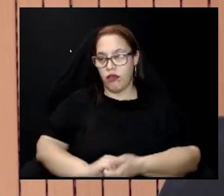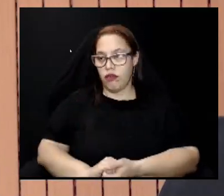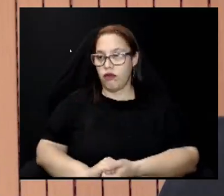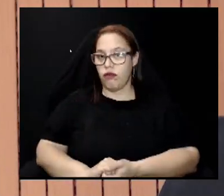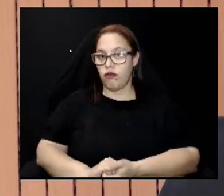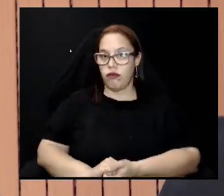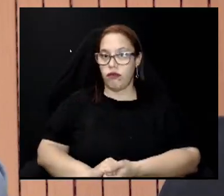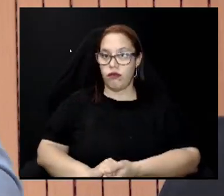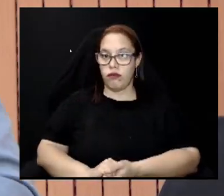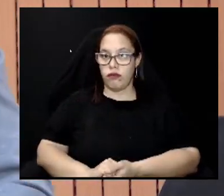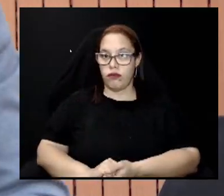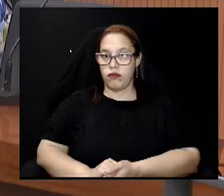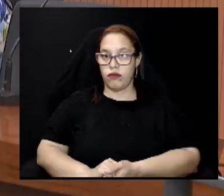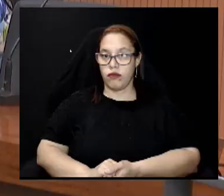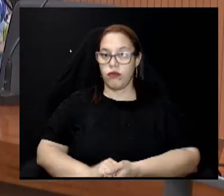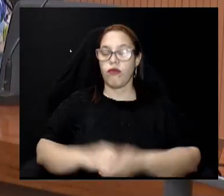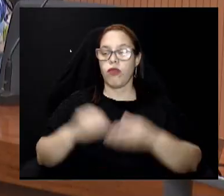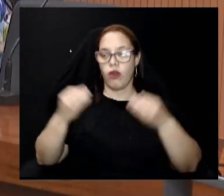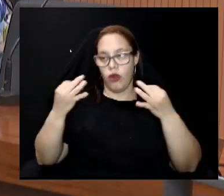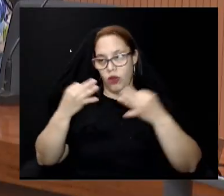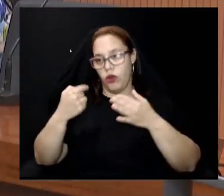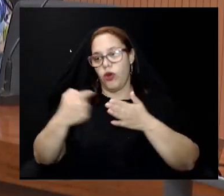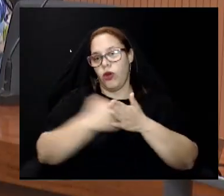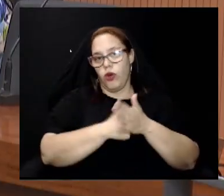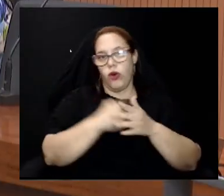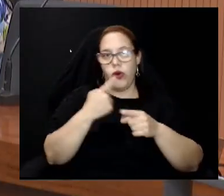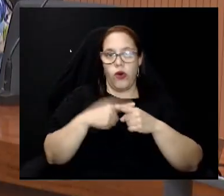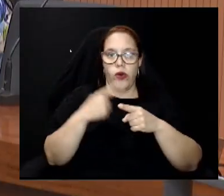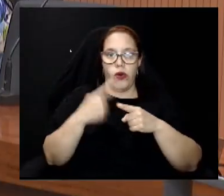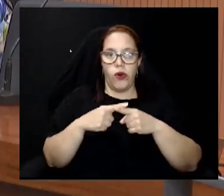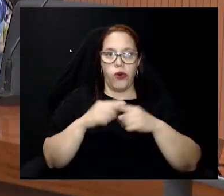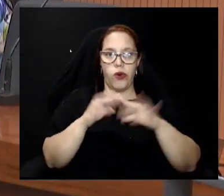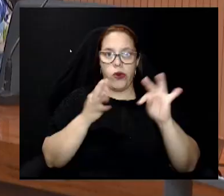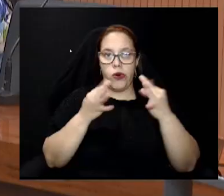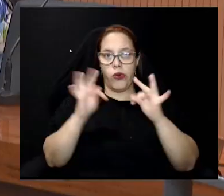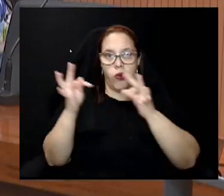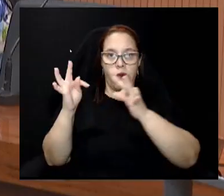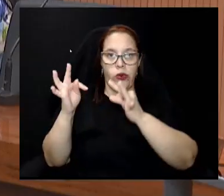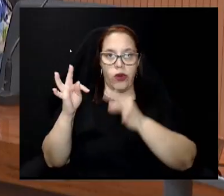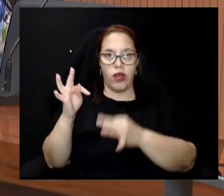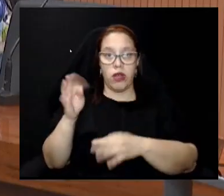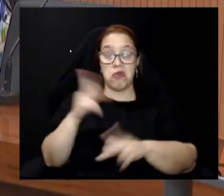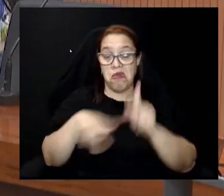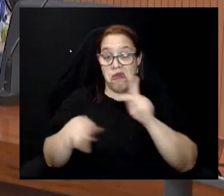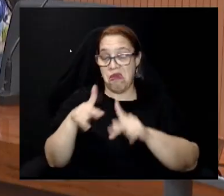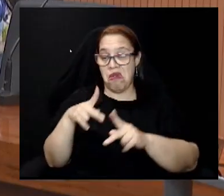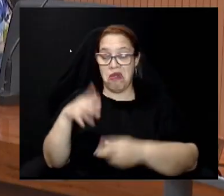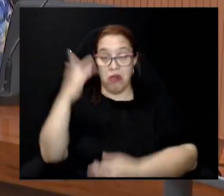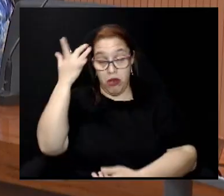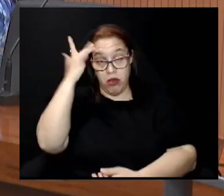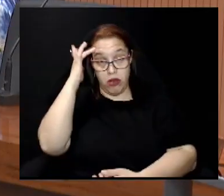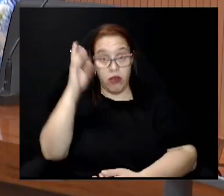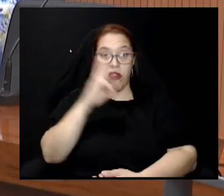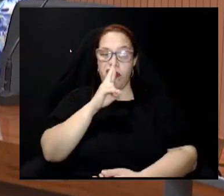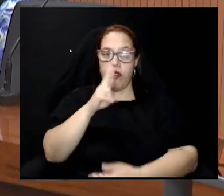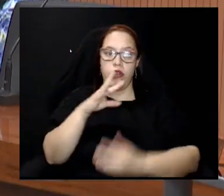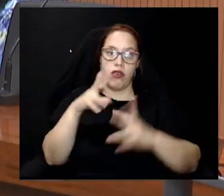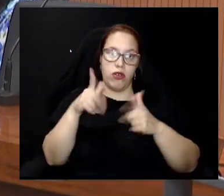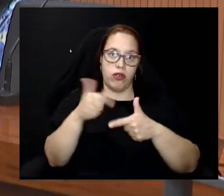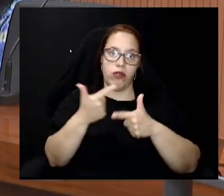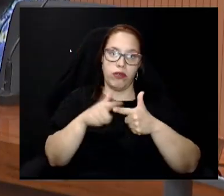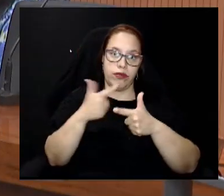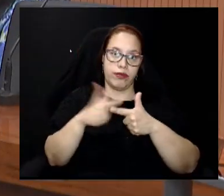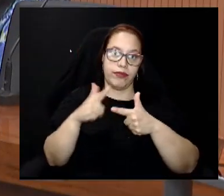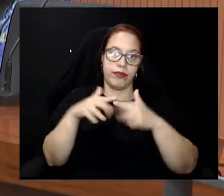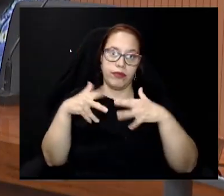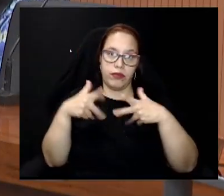Uma excelente pergunta essa, porque às vezes vem uma tecnologia, ela fica tão popularizada que a gente acha que ela vai resolver todos os problemas de tudo. No